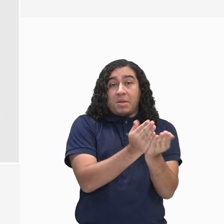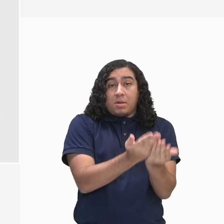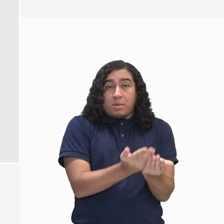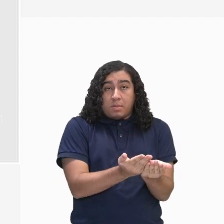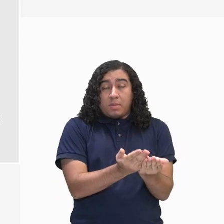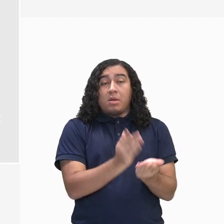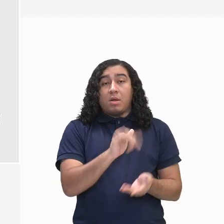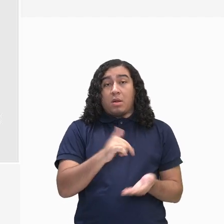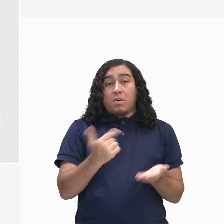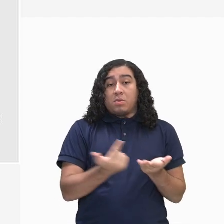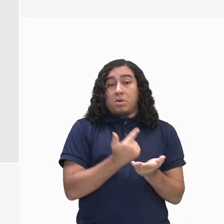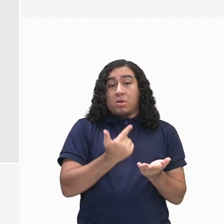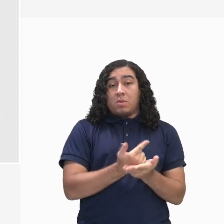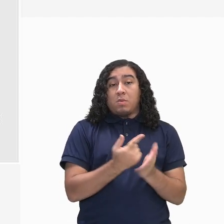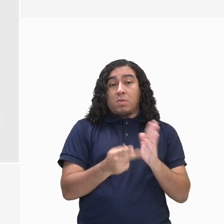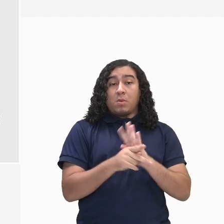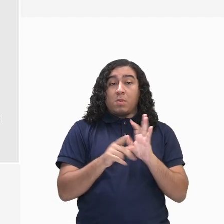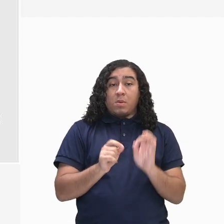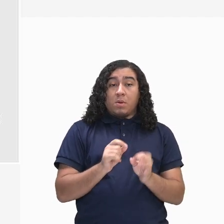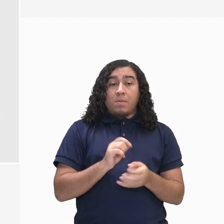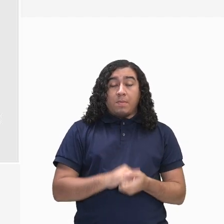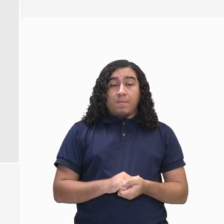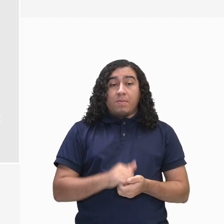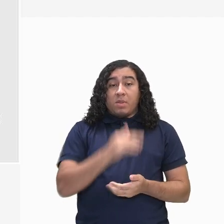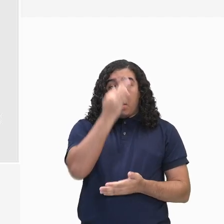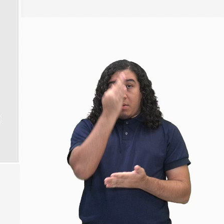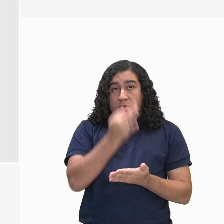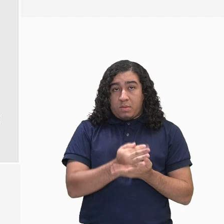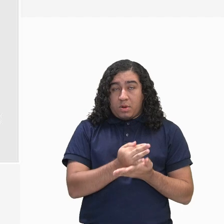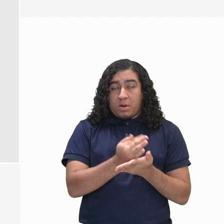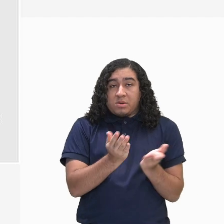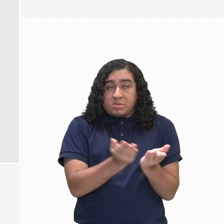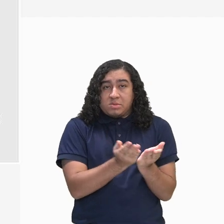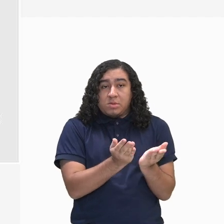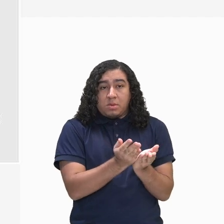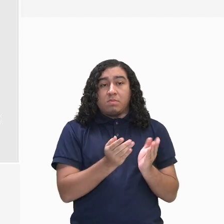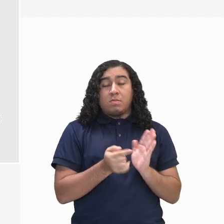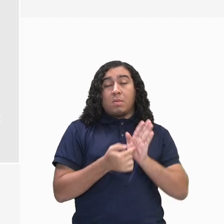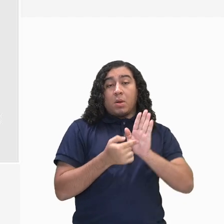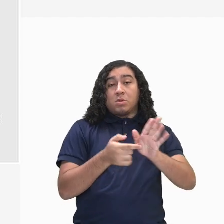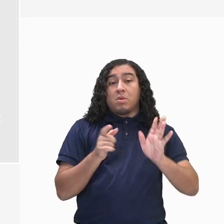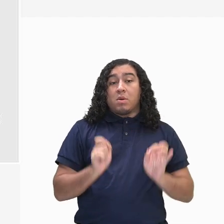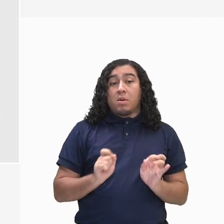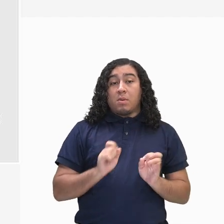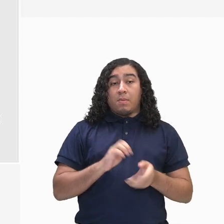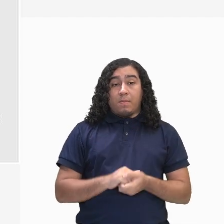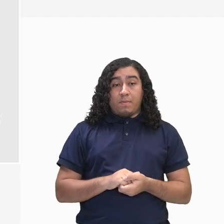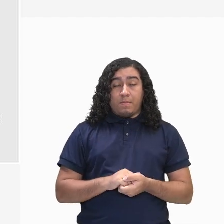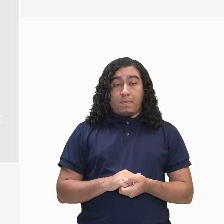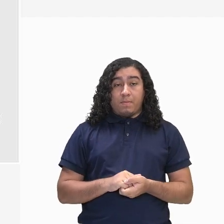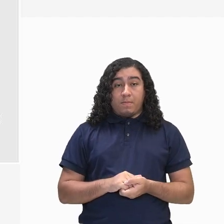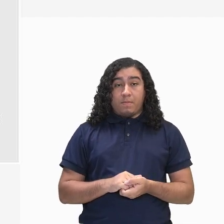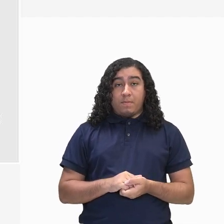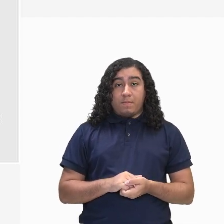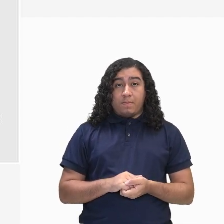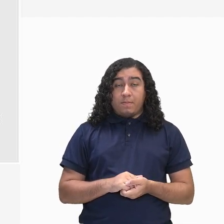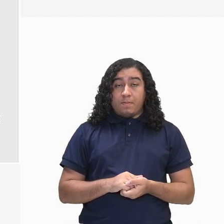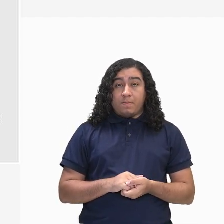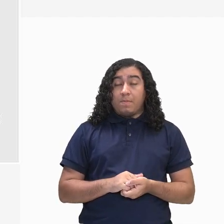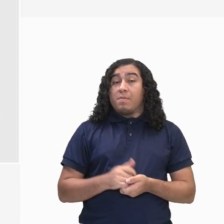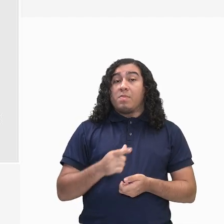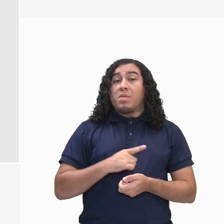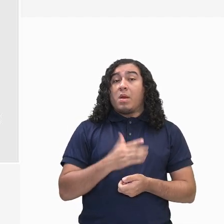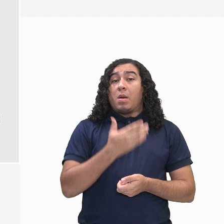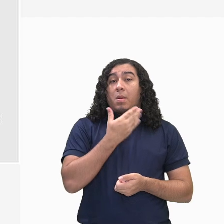um livro cuja crença, a fé cristã, ensina que homens foram inspirados por Deus